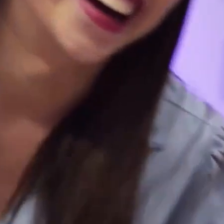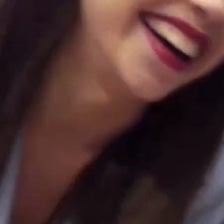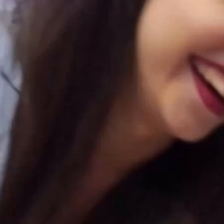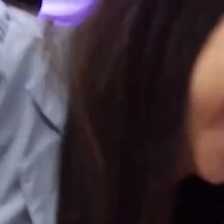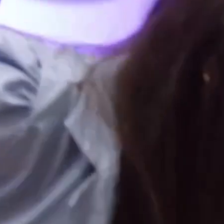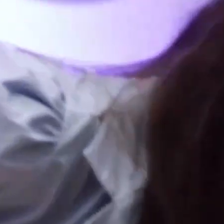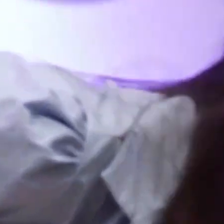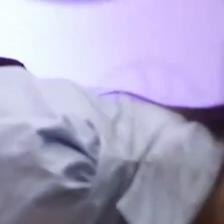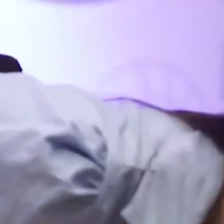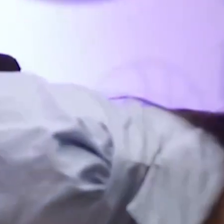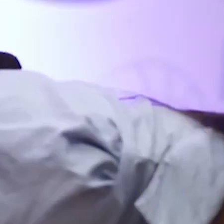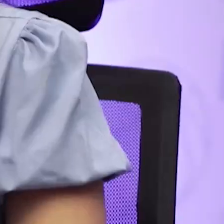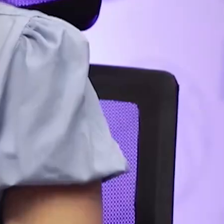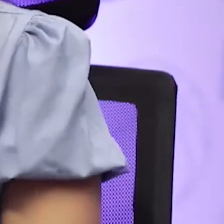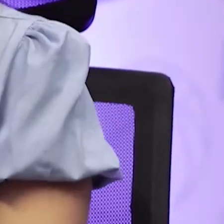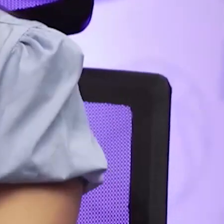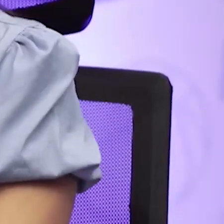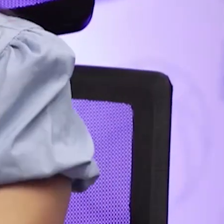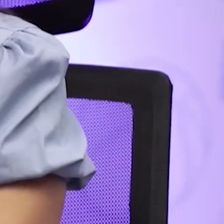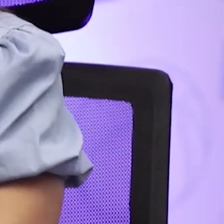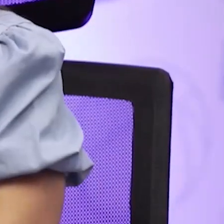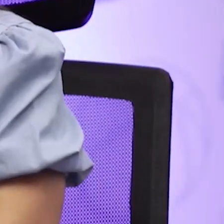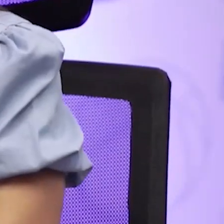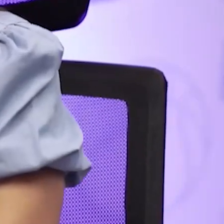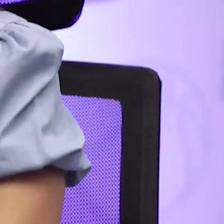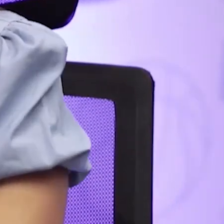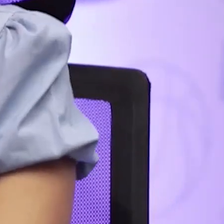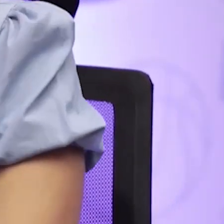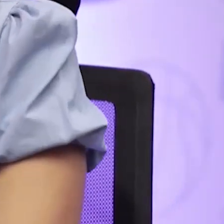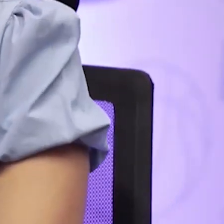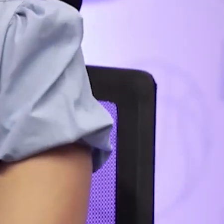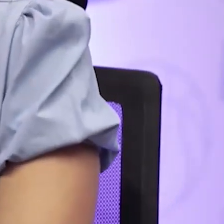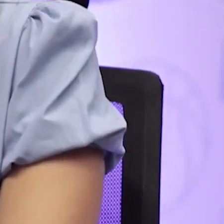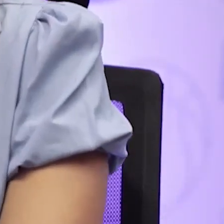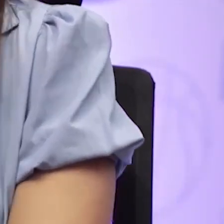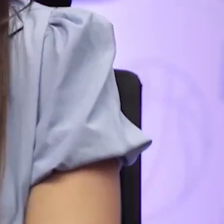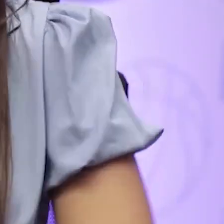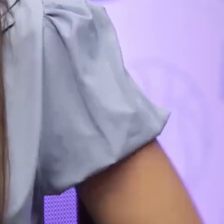foi péssima. Eu fiquei... Tá.